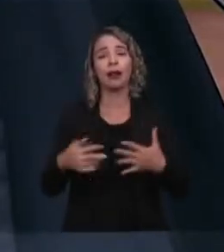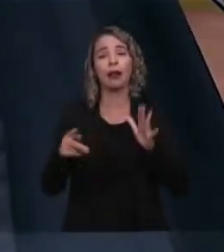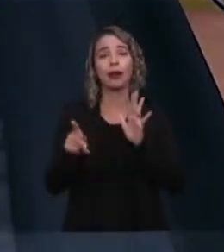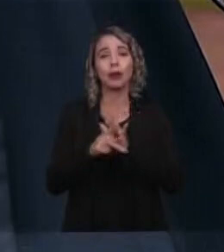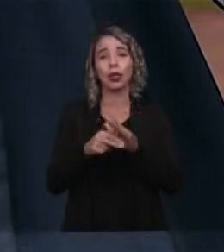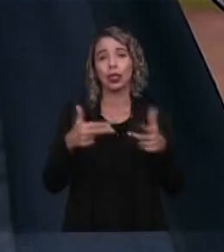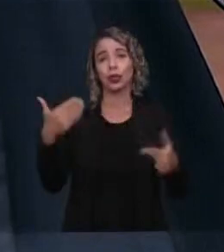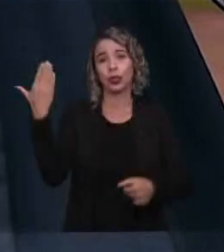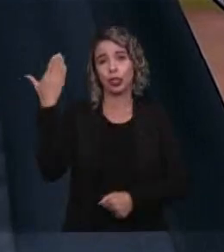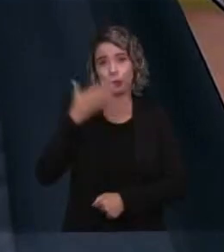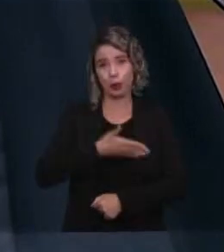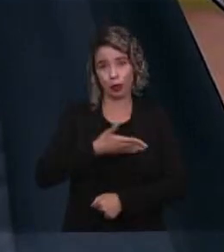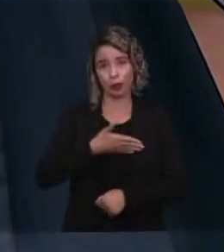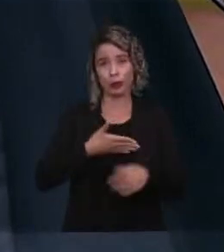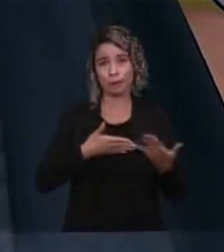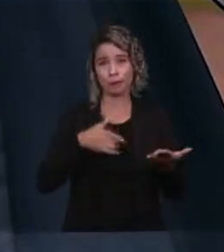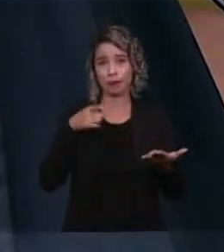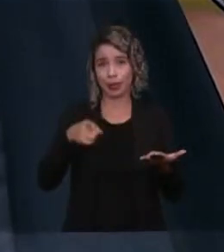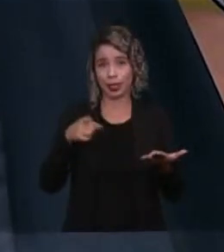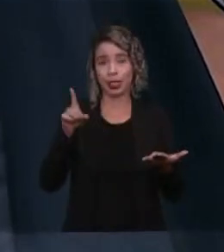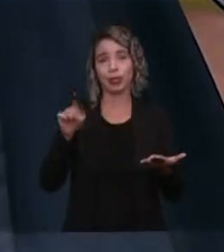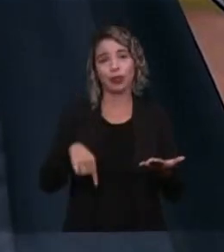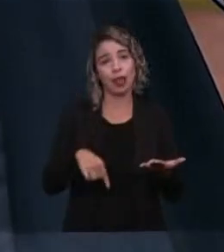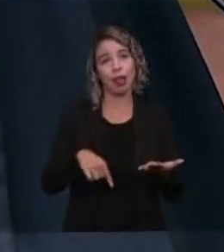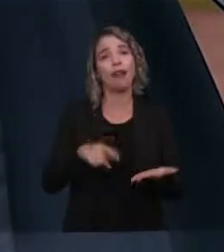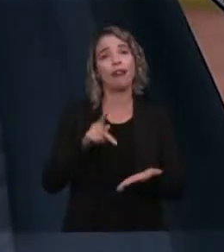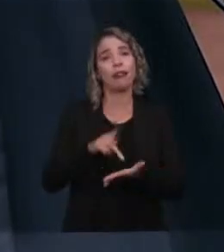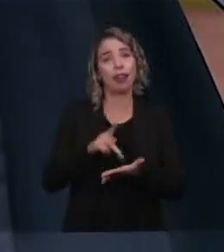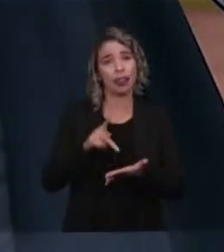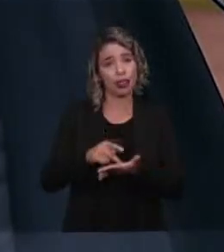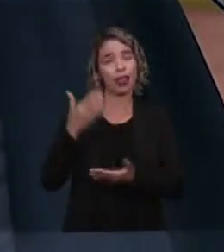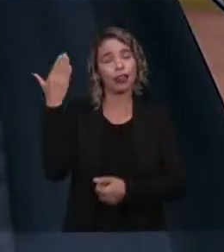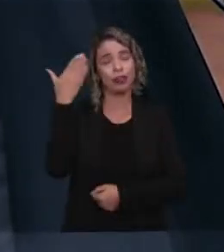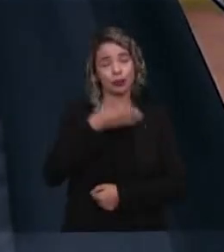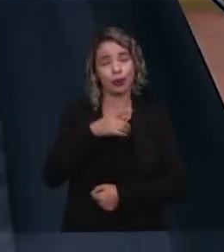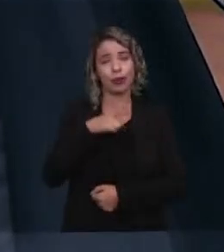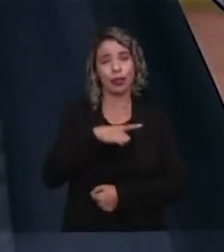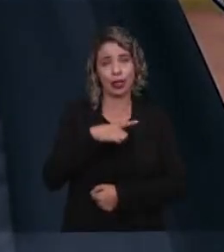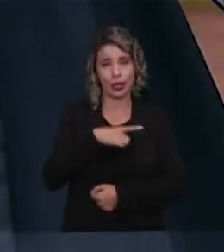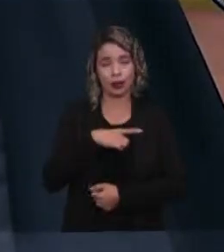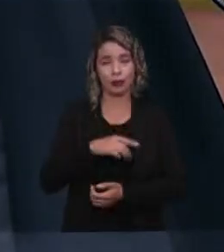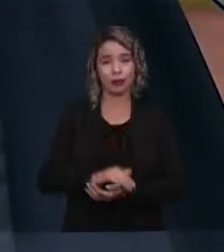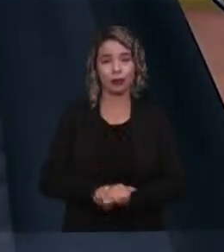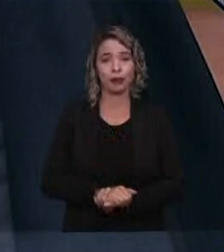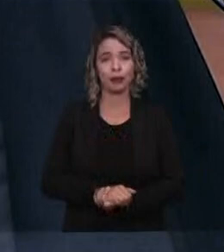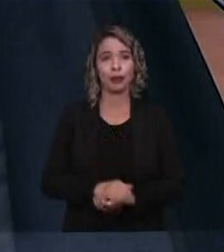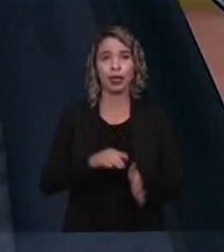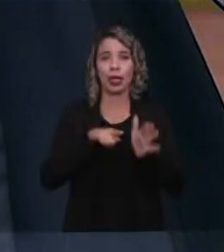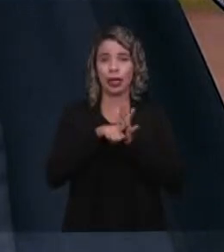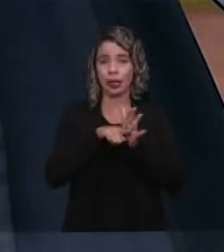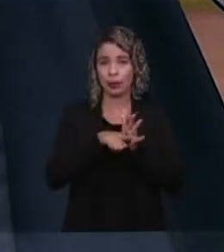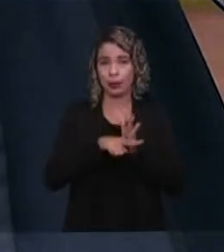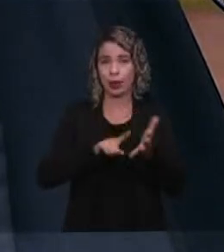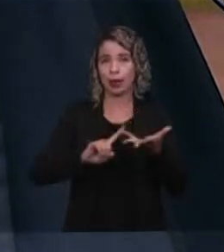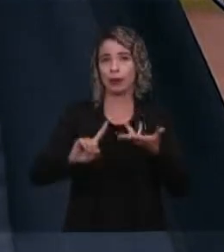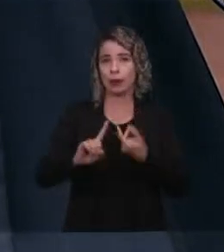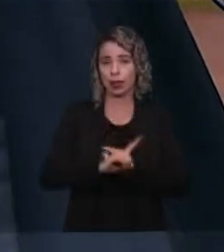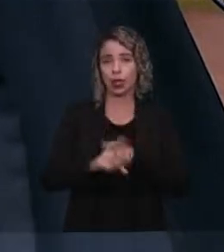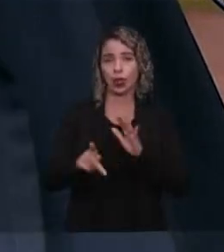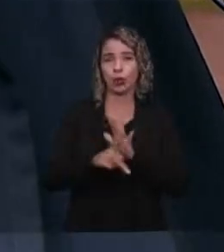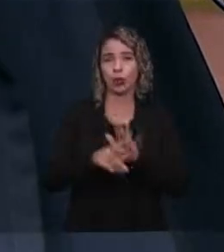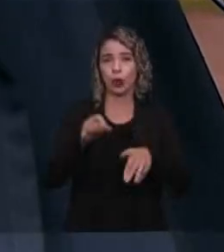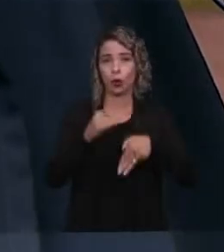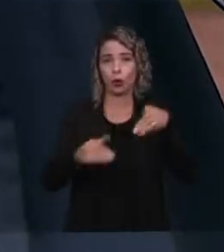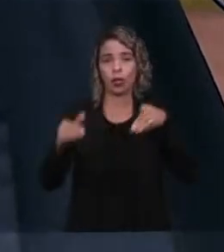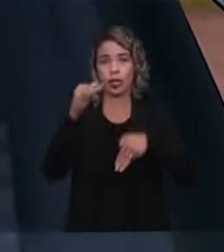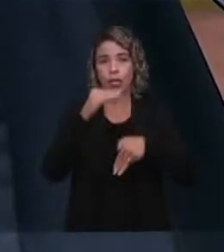força probatória. Essa, em verdade, constitui sua verdadeira vocação probatória. Inquérito 3.994, redator para o acordo, ministro Dias Toffoli.